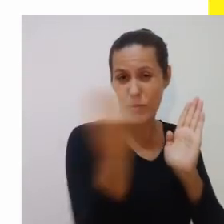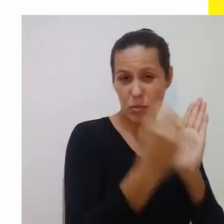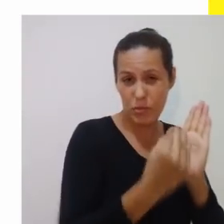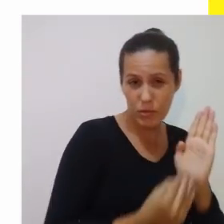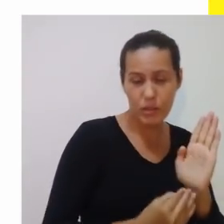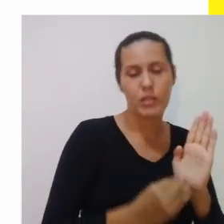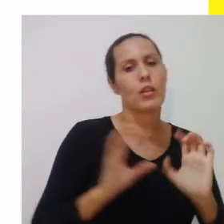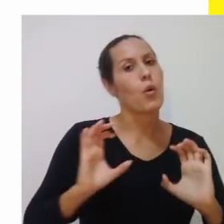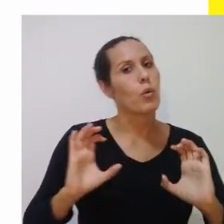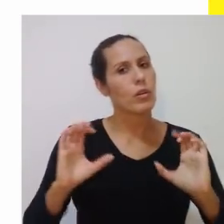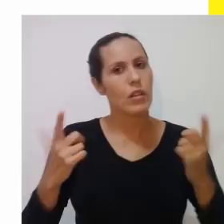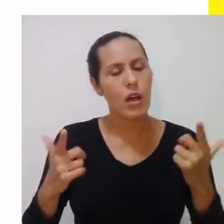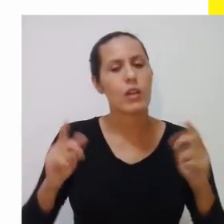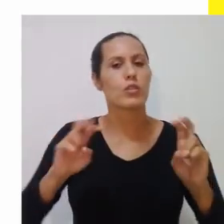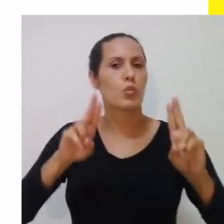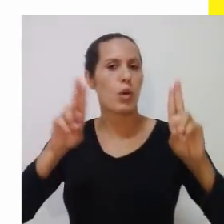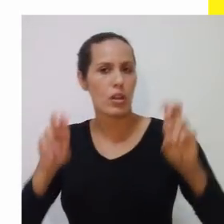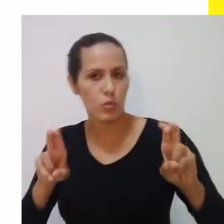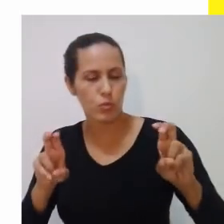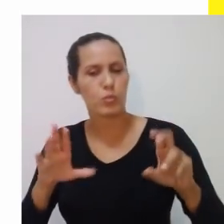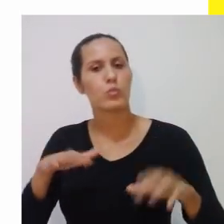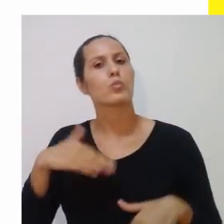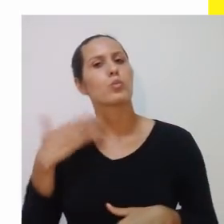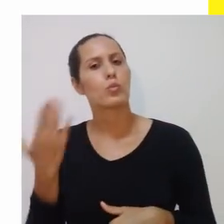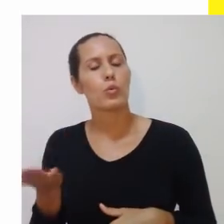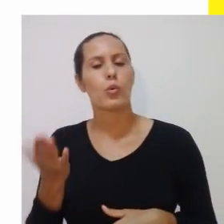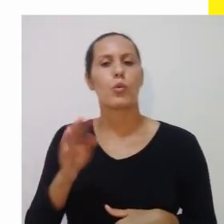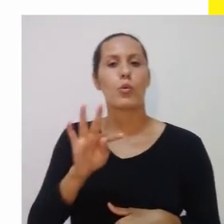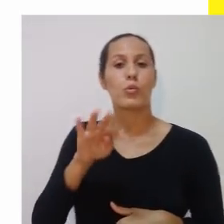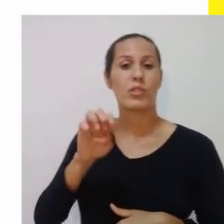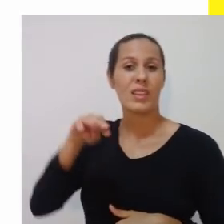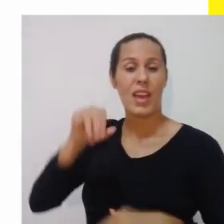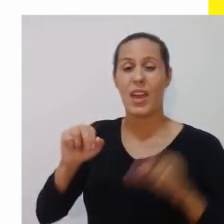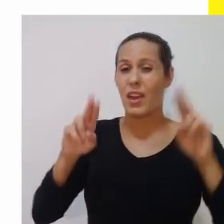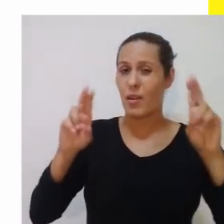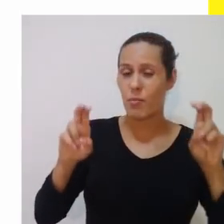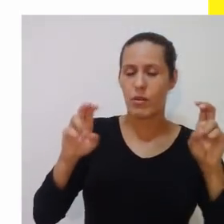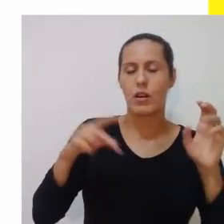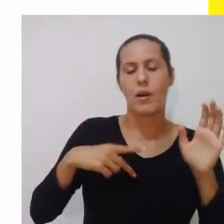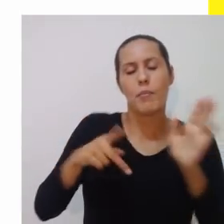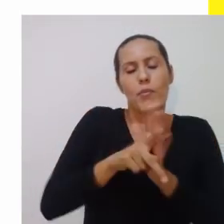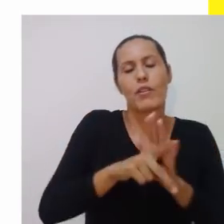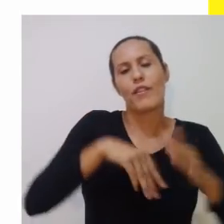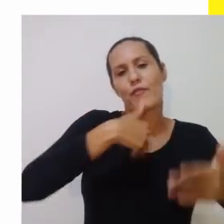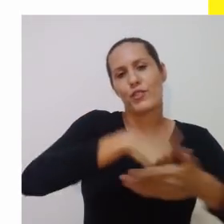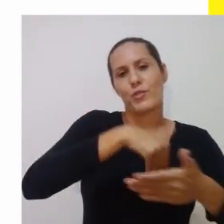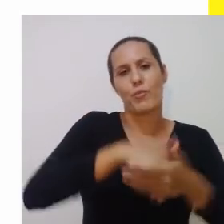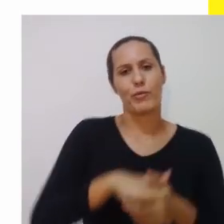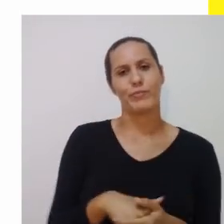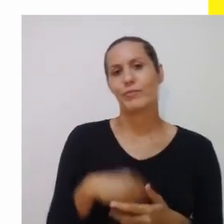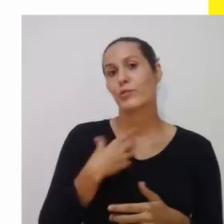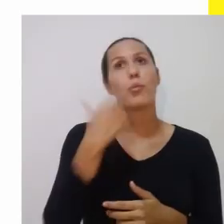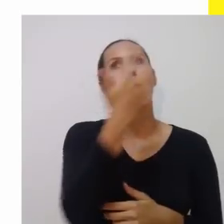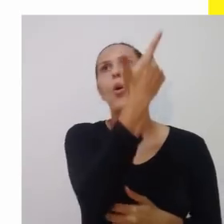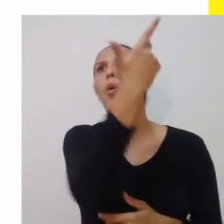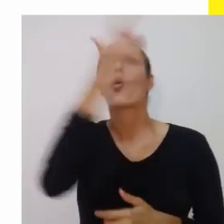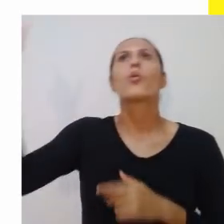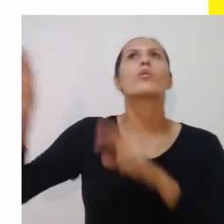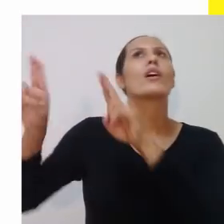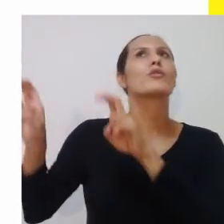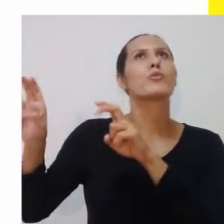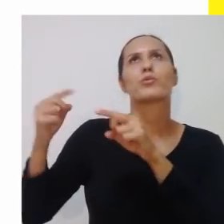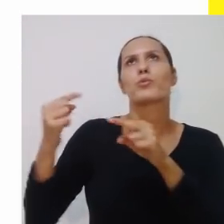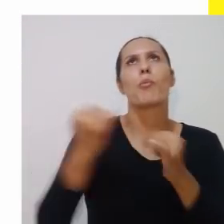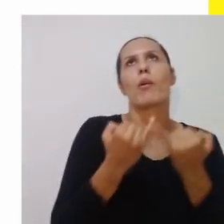nesse texto o tema, o assunto é o futebol. Não tem como ser outra coisa a não ser o futebol.